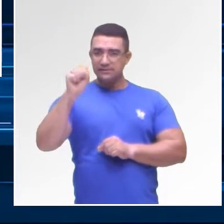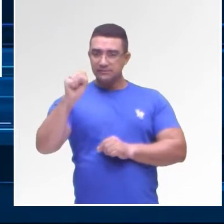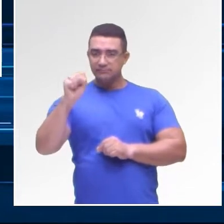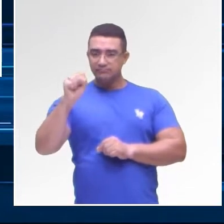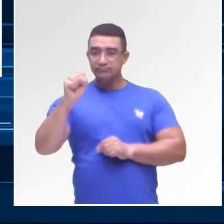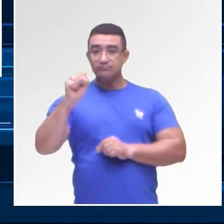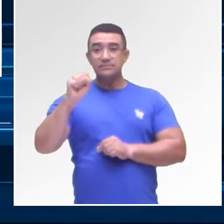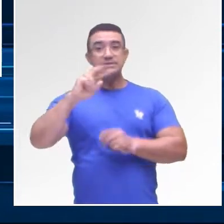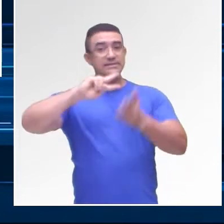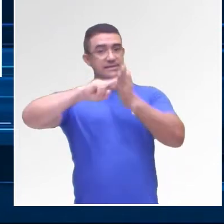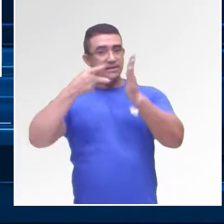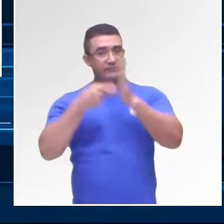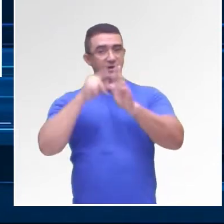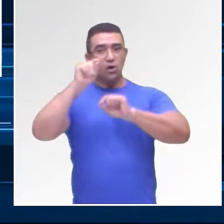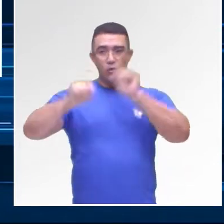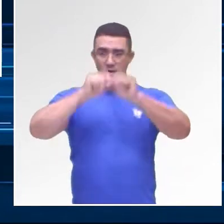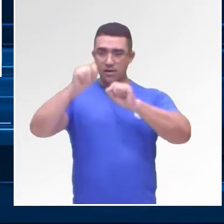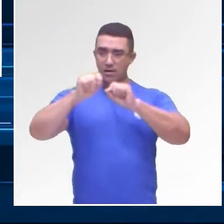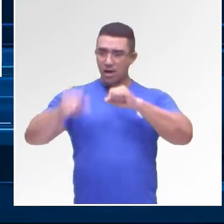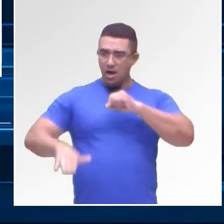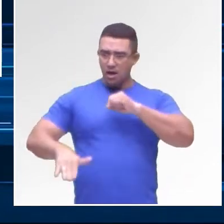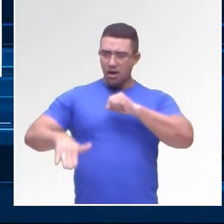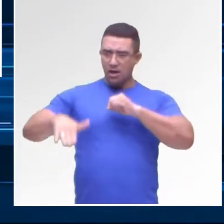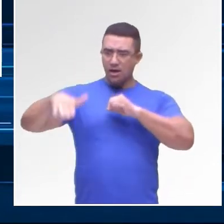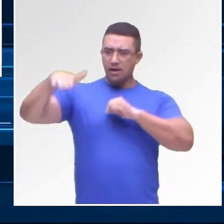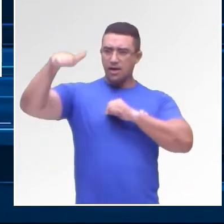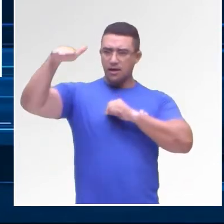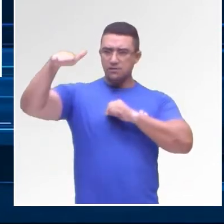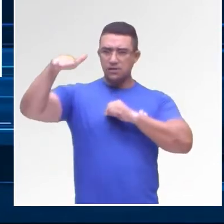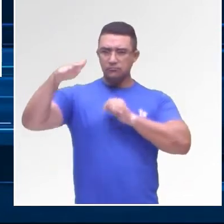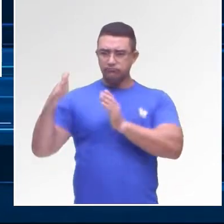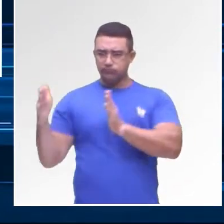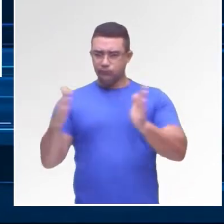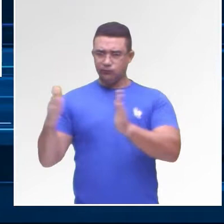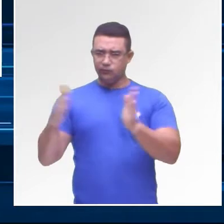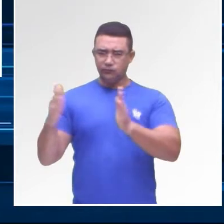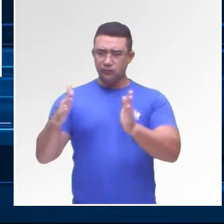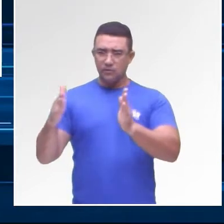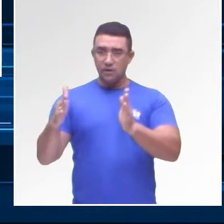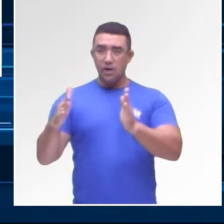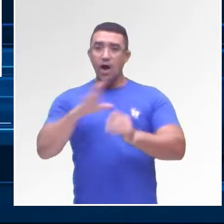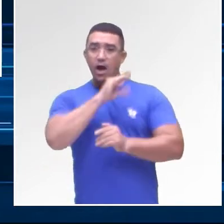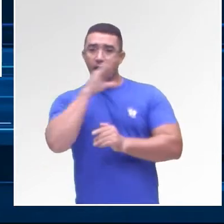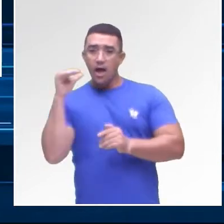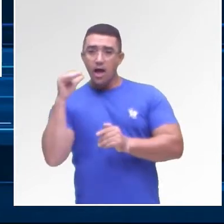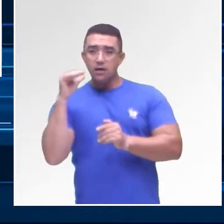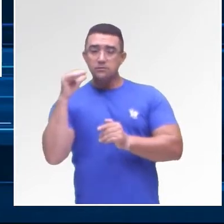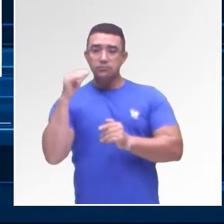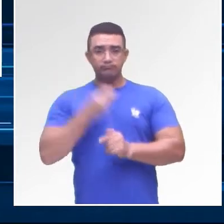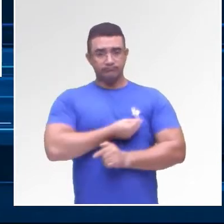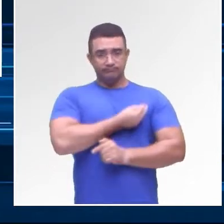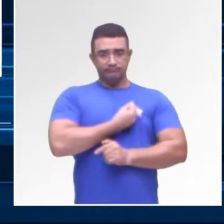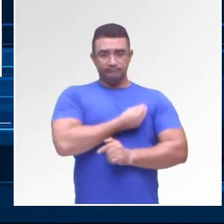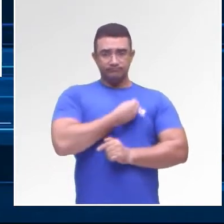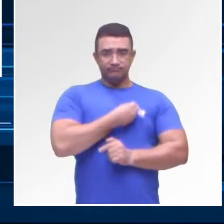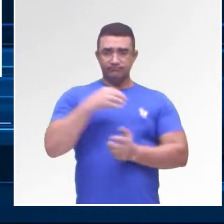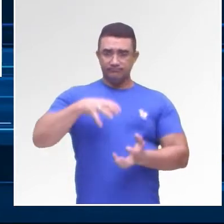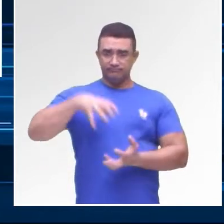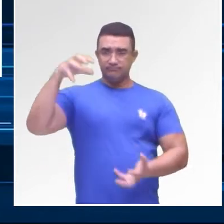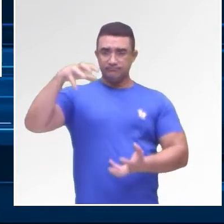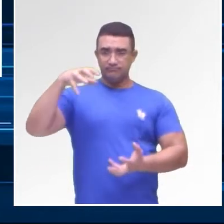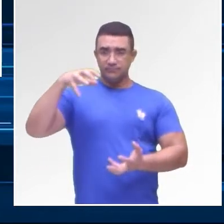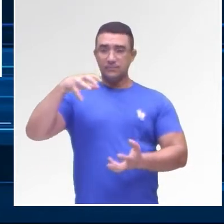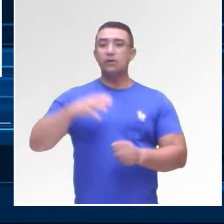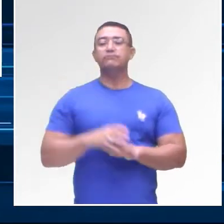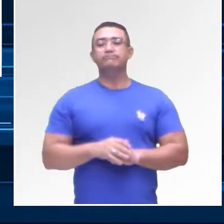está situada entre a infância e a vida adulta. Na nossa aula, vocês puderam perceber que, assim